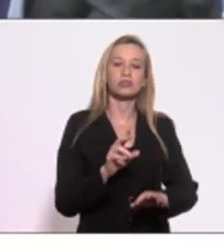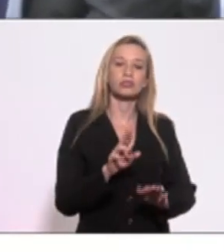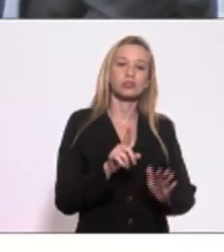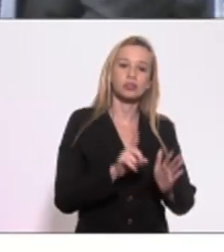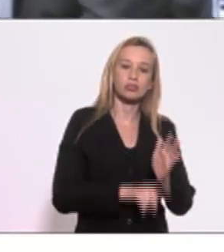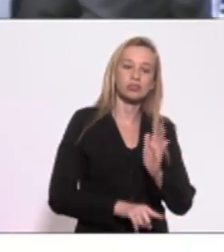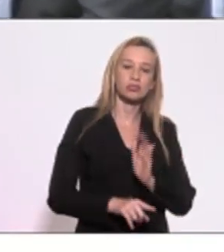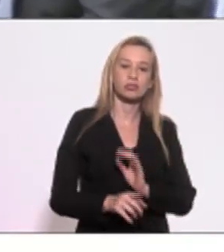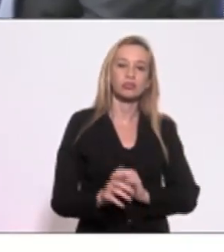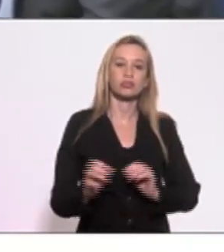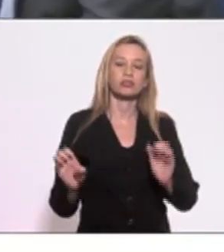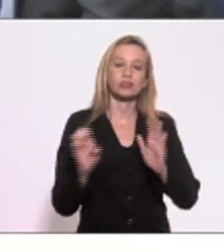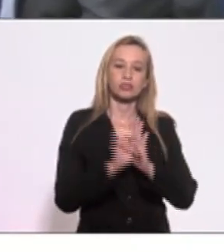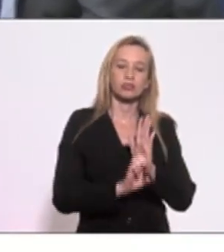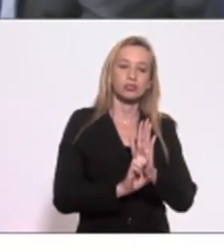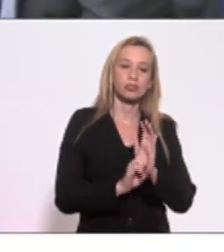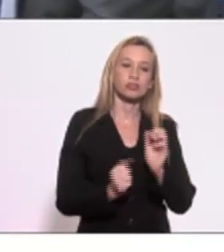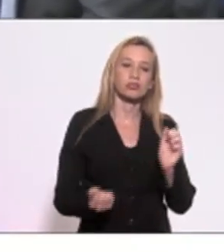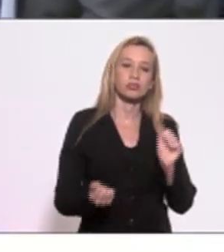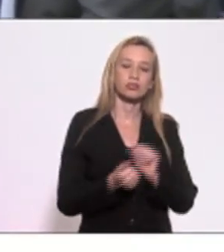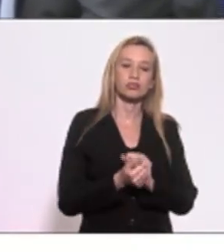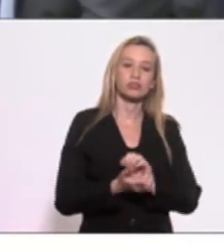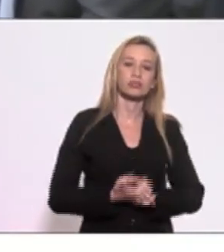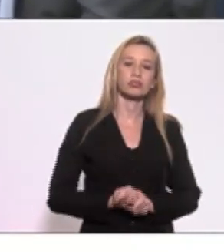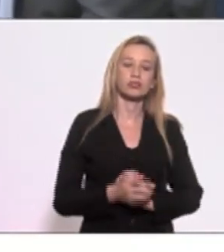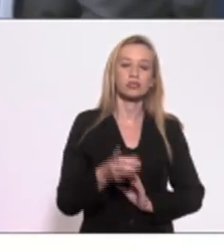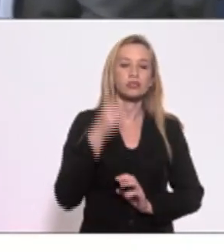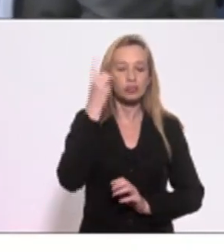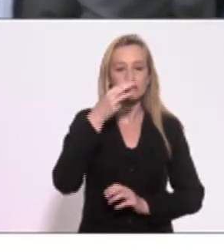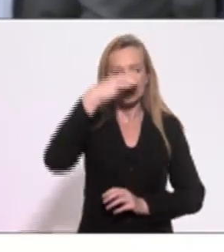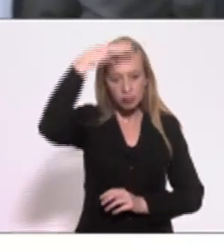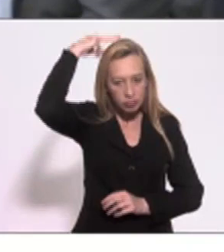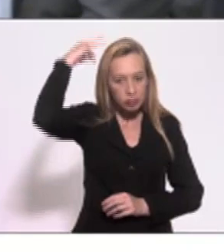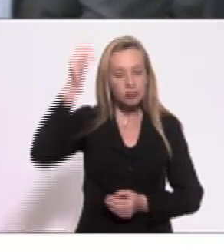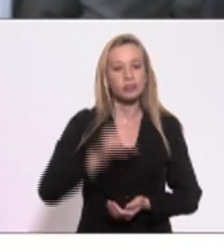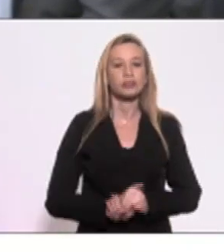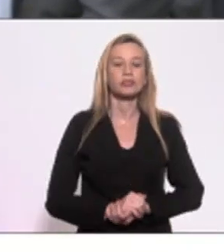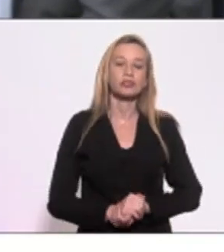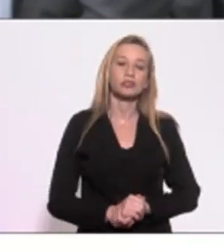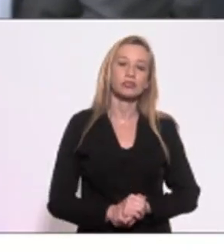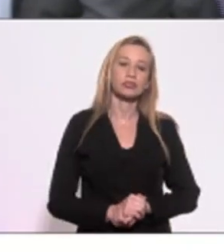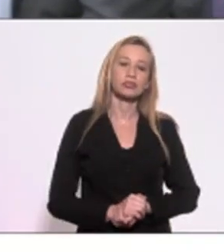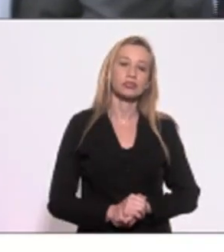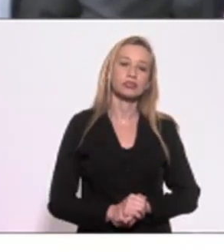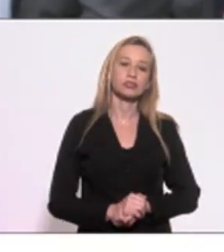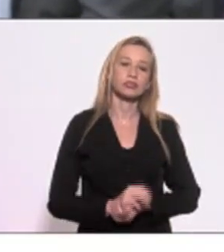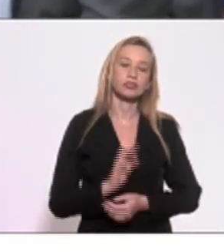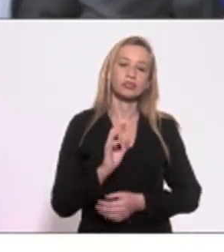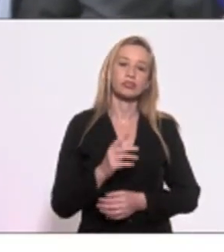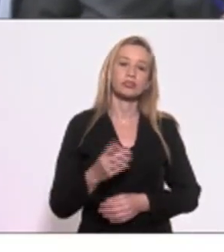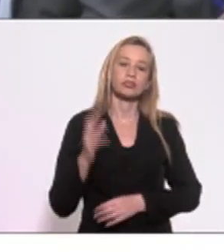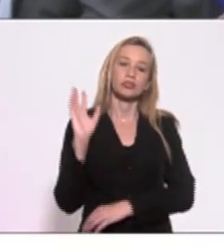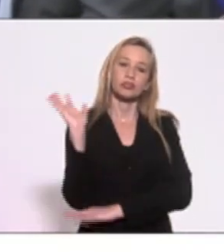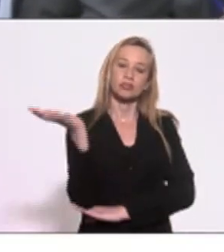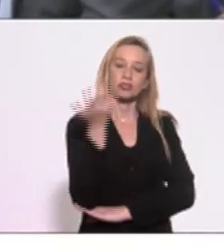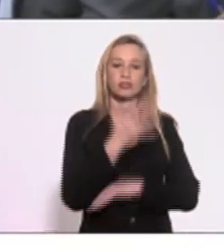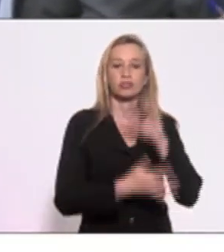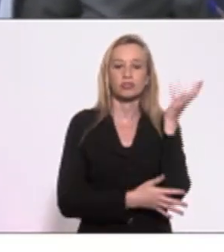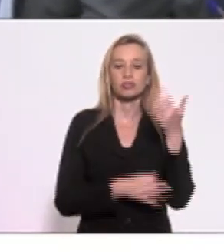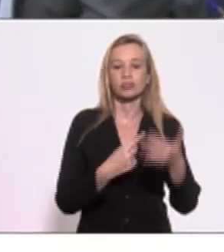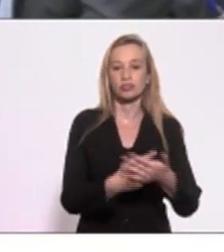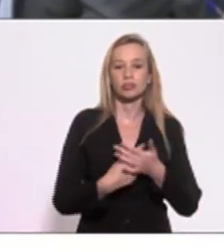com emendas. Relator, deputado Márcio Pacheco. Pendente de pareceres das comissões de Saneamento Ambiental, Minas e Energia, Defesa do Meio